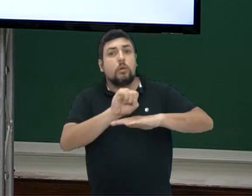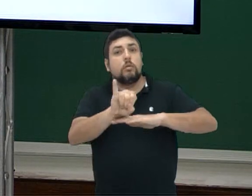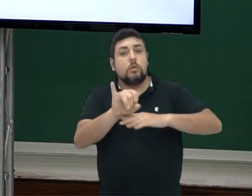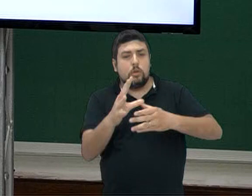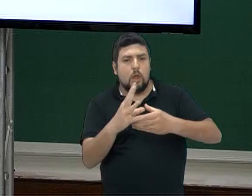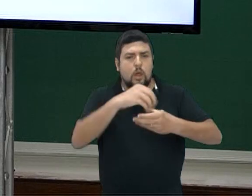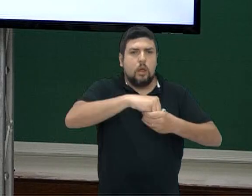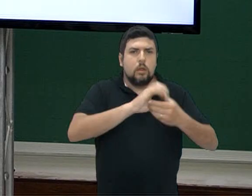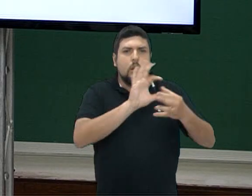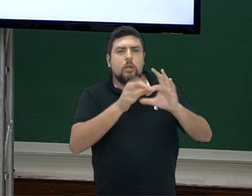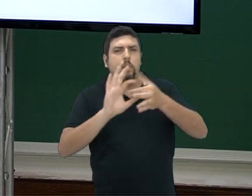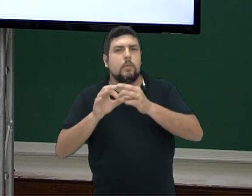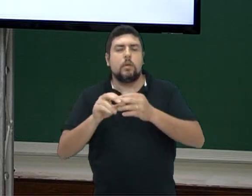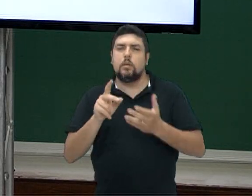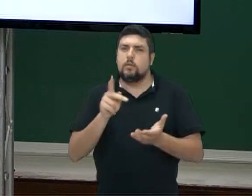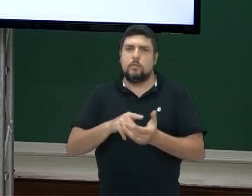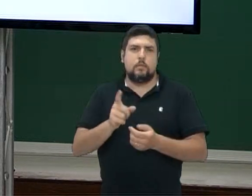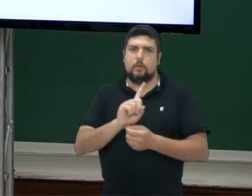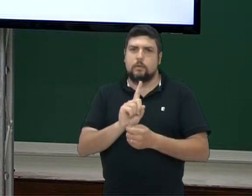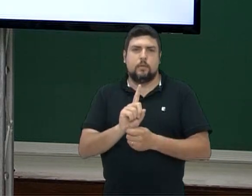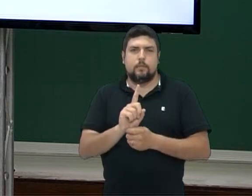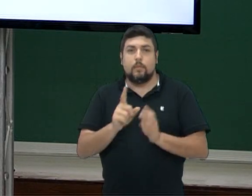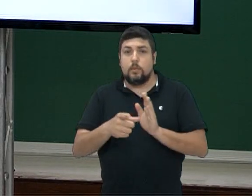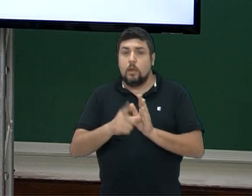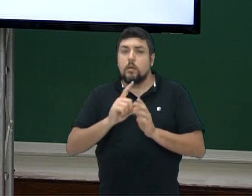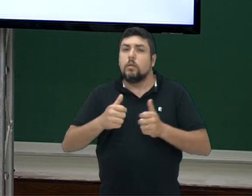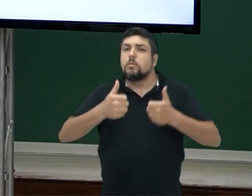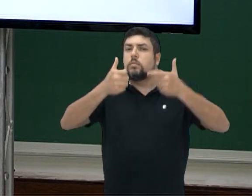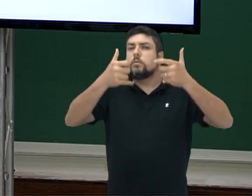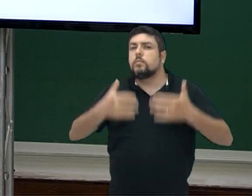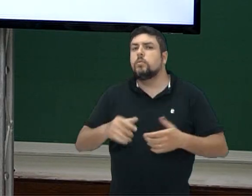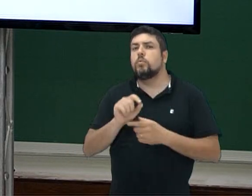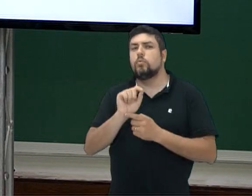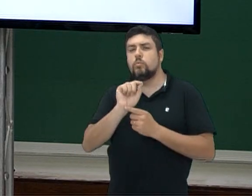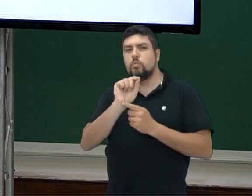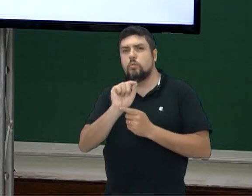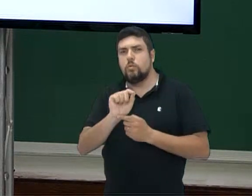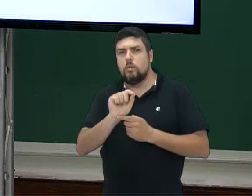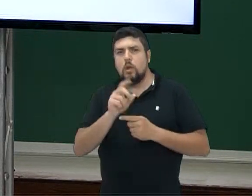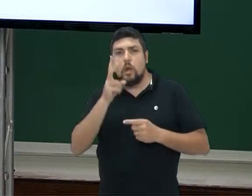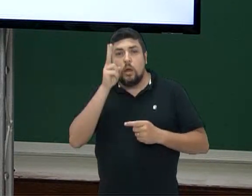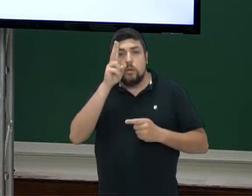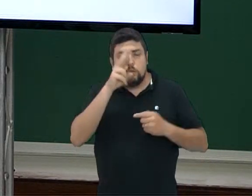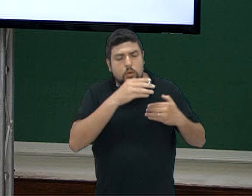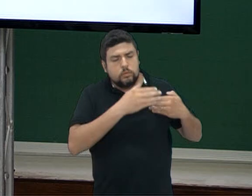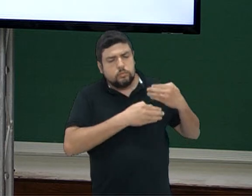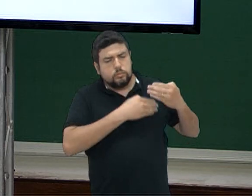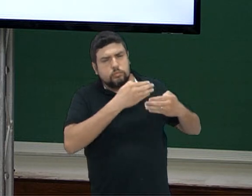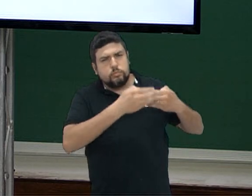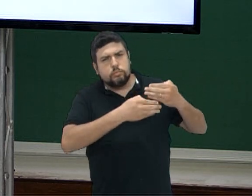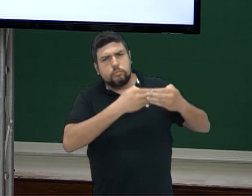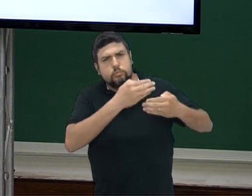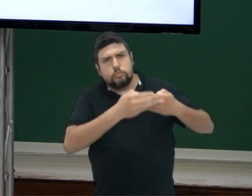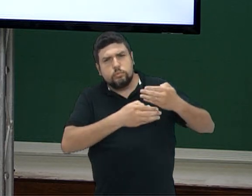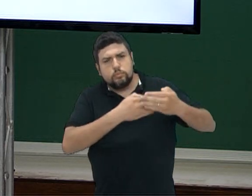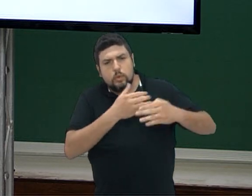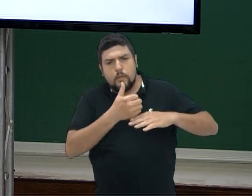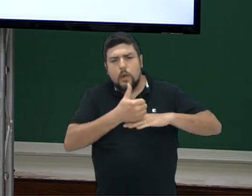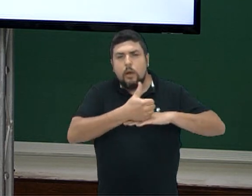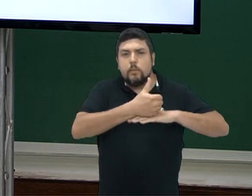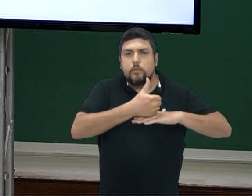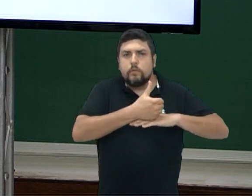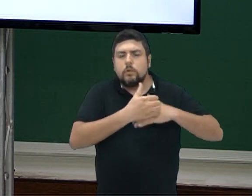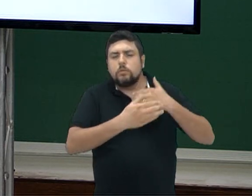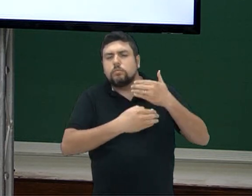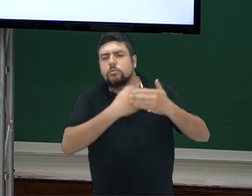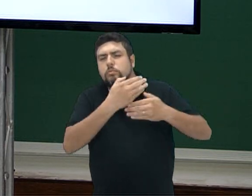participação nas Olimpíadas, o que não é verdade. A gente viu aí toda essa explanação, né, da história do skate, que ele foi se tornando profissional com o passar do